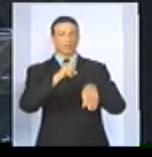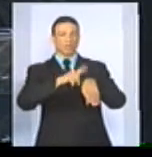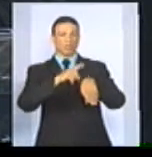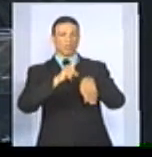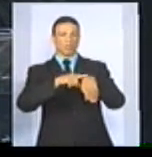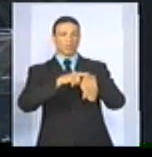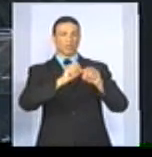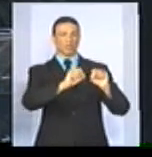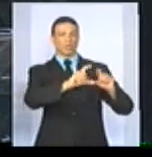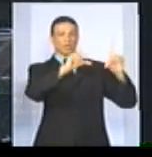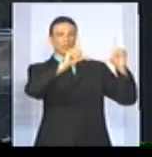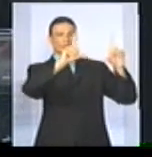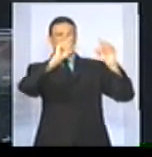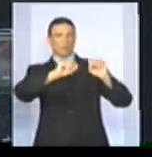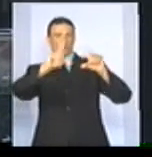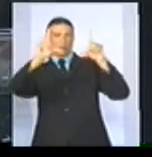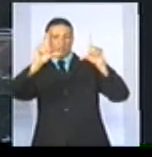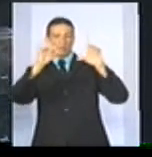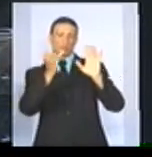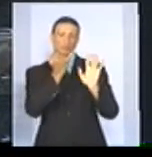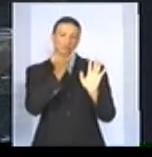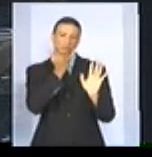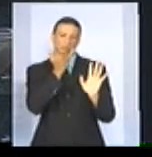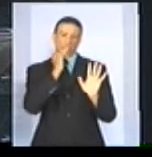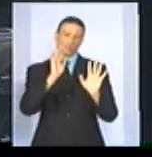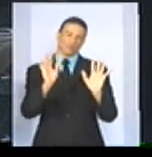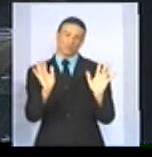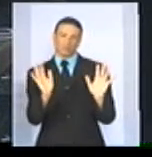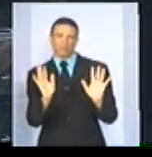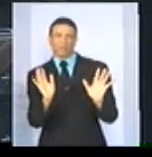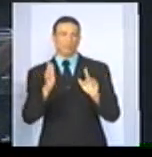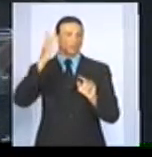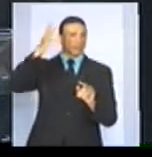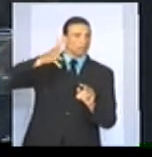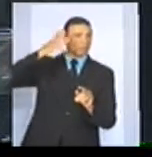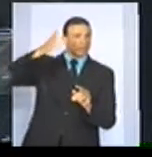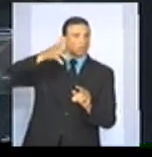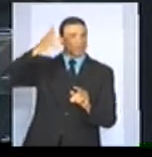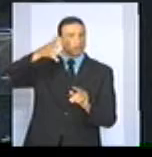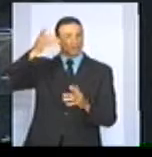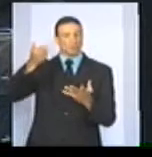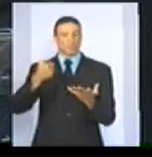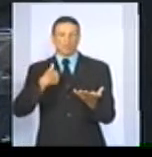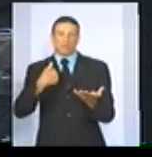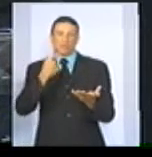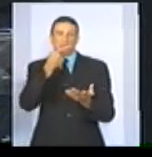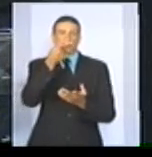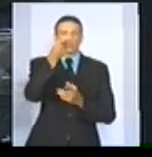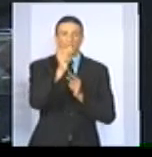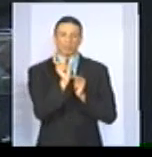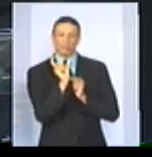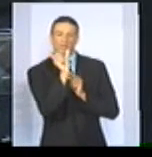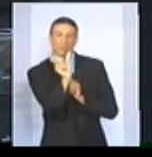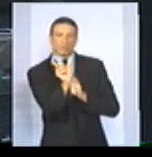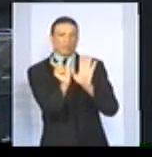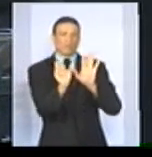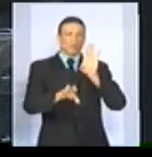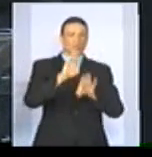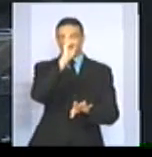de jargões e gírias que eu vejo meus palestrantes, percebo um vício que nós todos